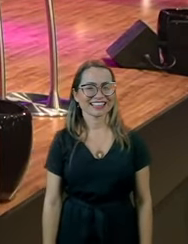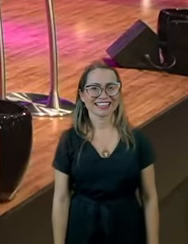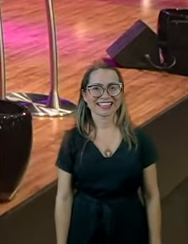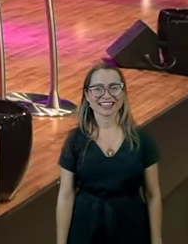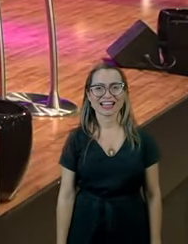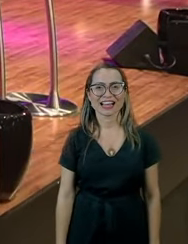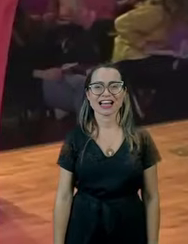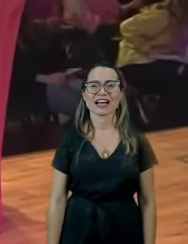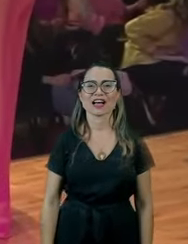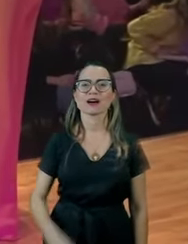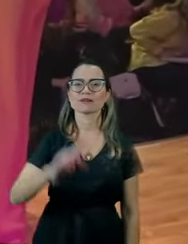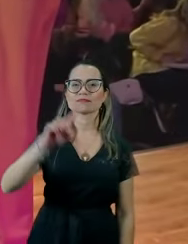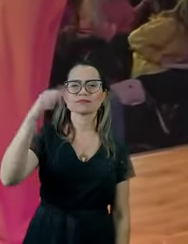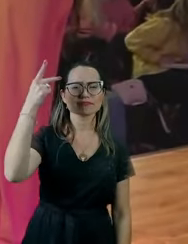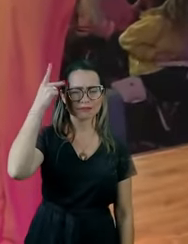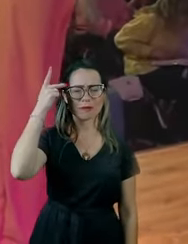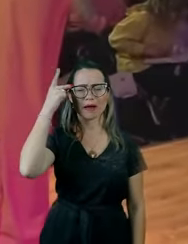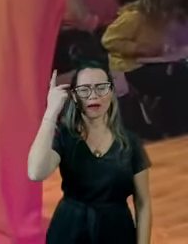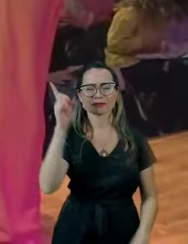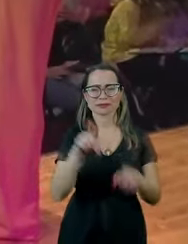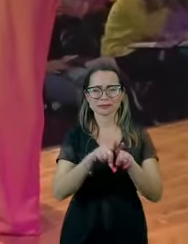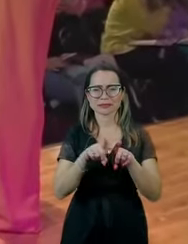Jundiaí, São Paulo.